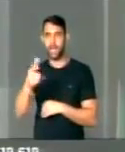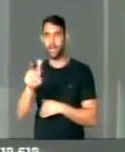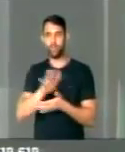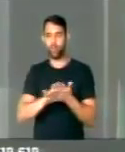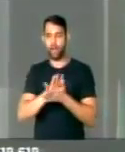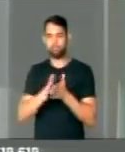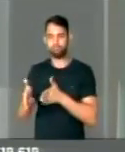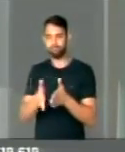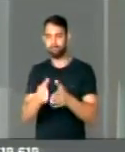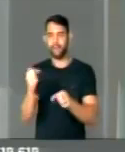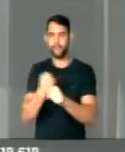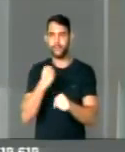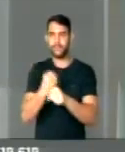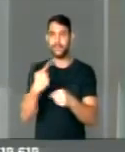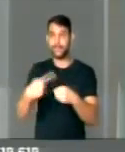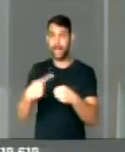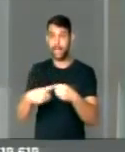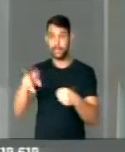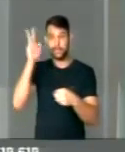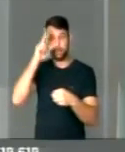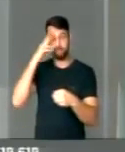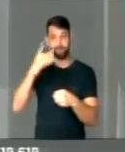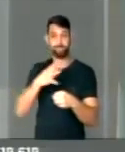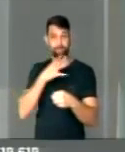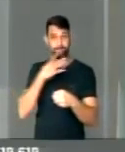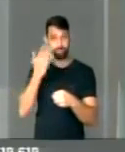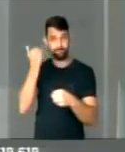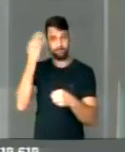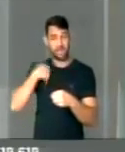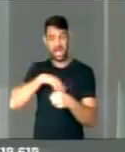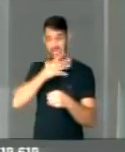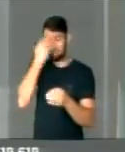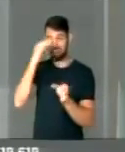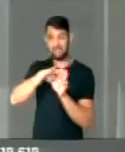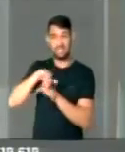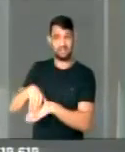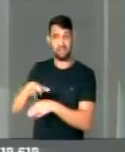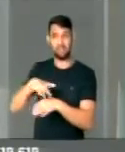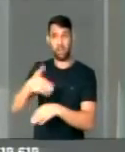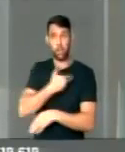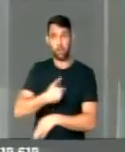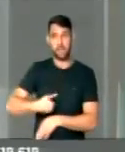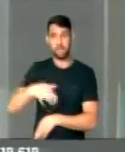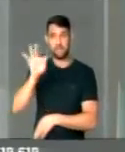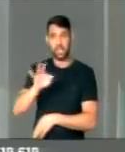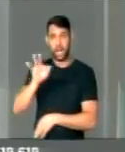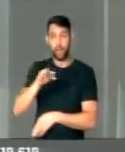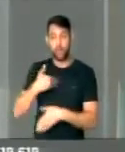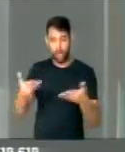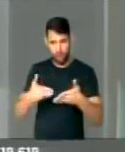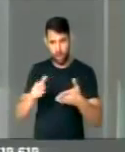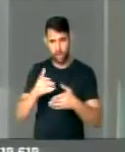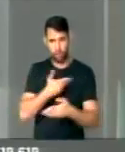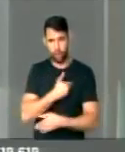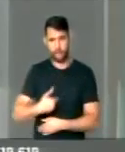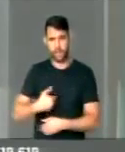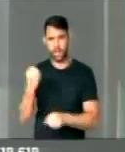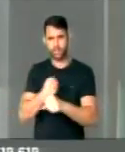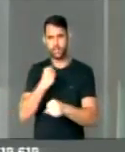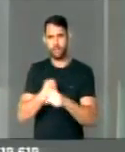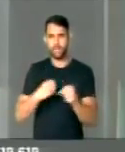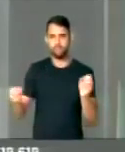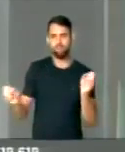eram pavimentadas, de cidades que historicamente eram abandonadas pelo poder público e que finalmente, neste governo, as obras